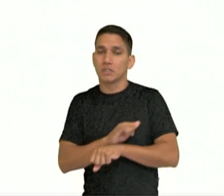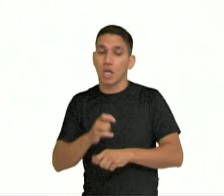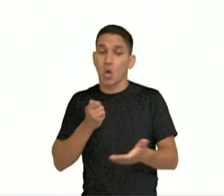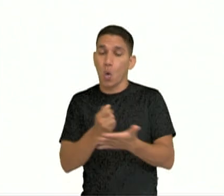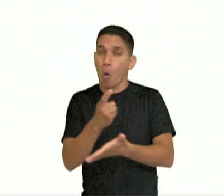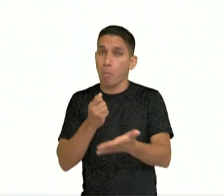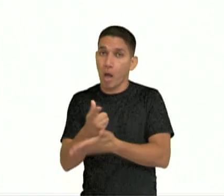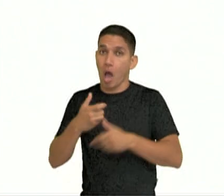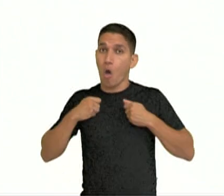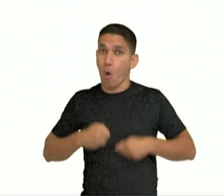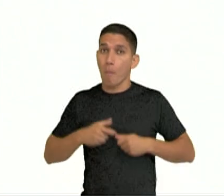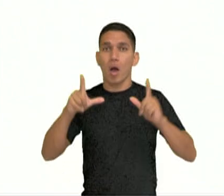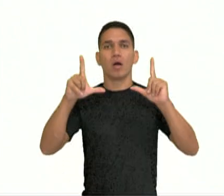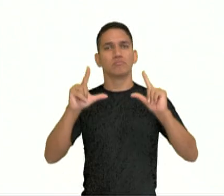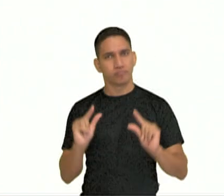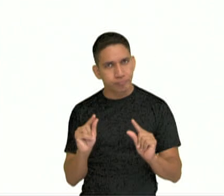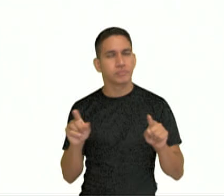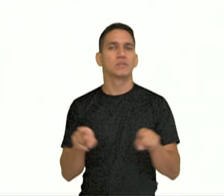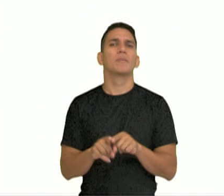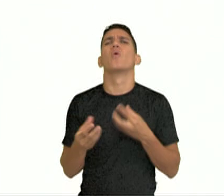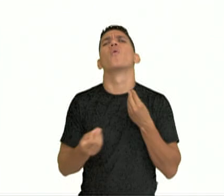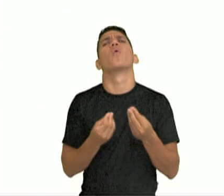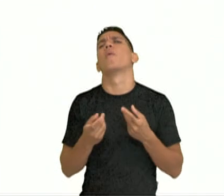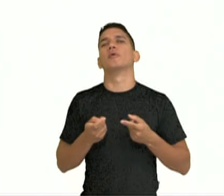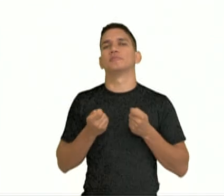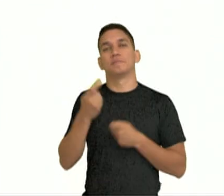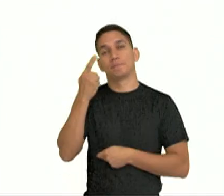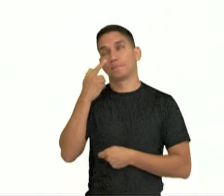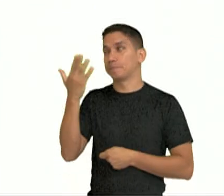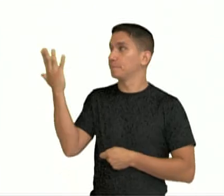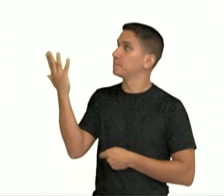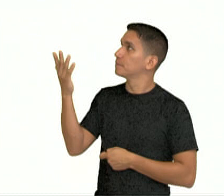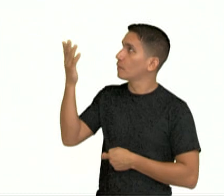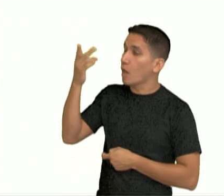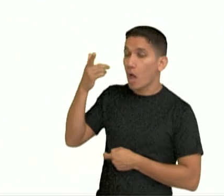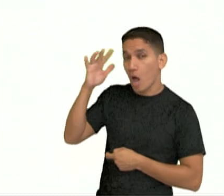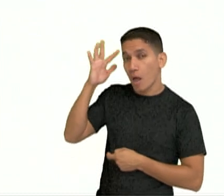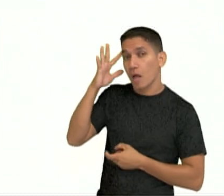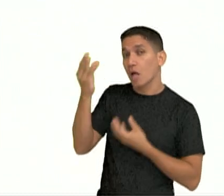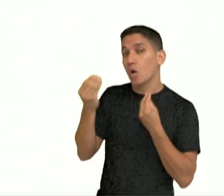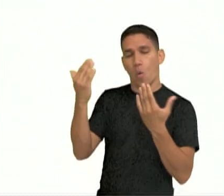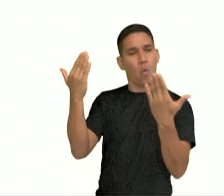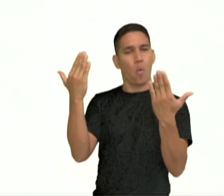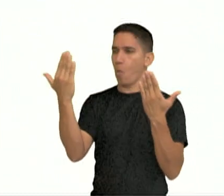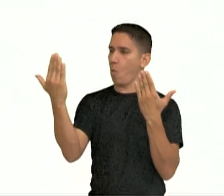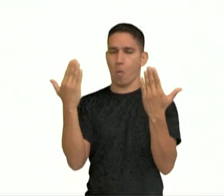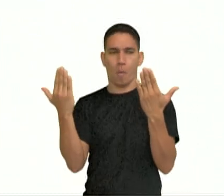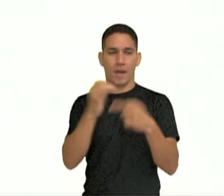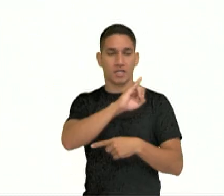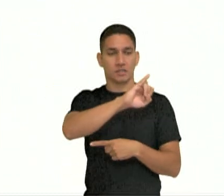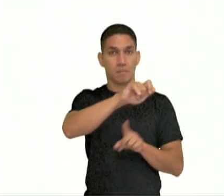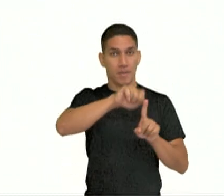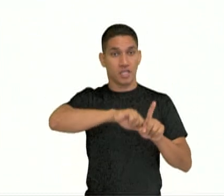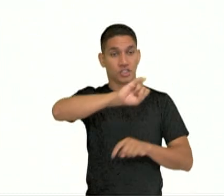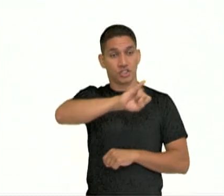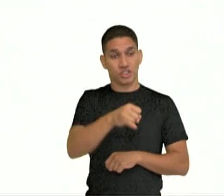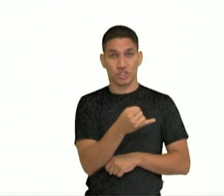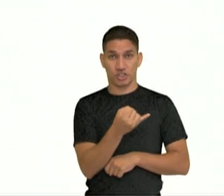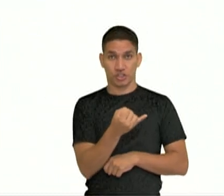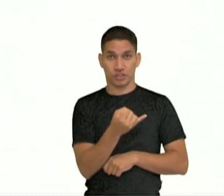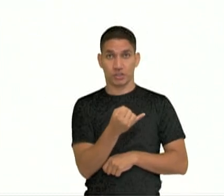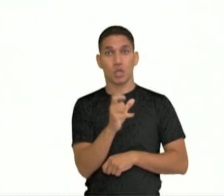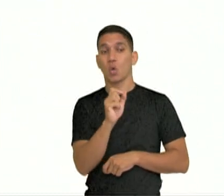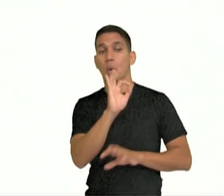assim sucessivamente. Como é que ela poderia economizar? Vamos dar uma olhadinha agora aqui em comparação do janeiro com o que ela